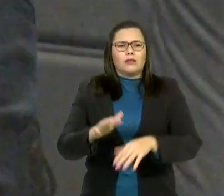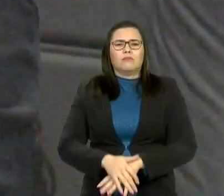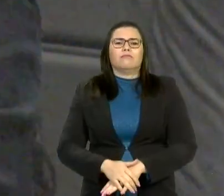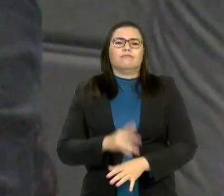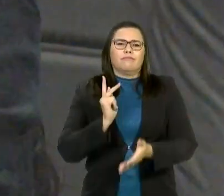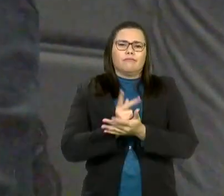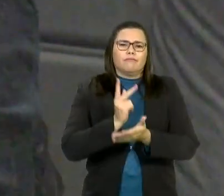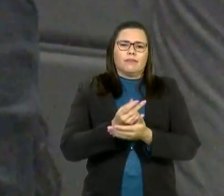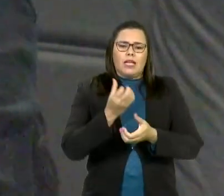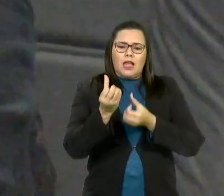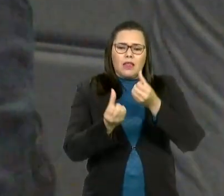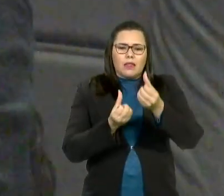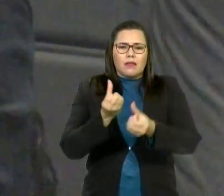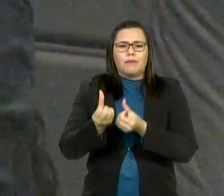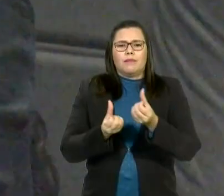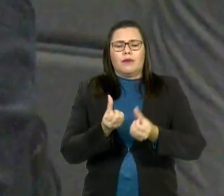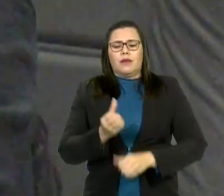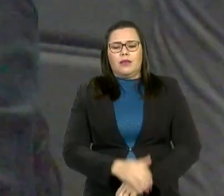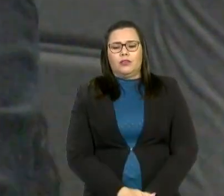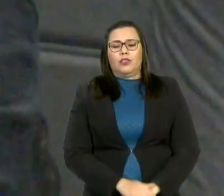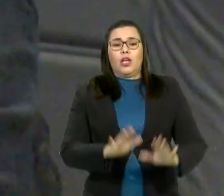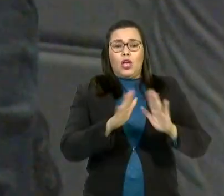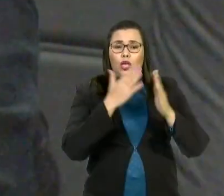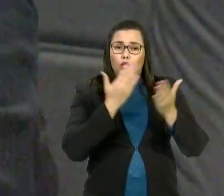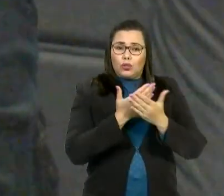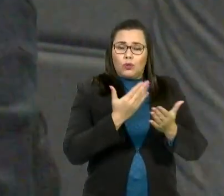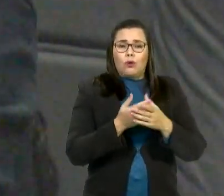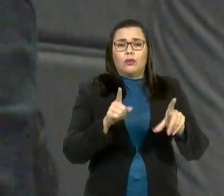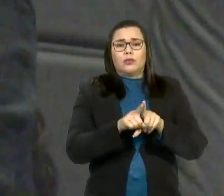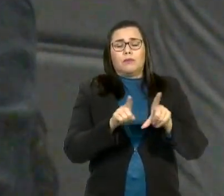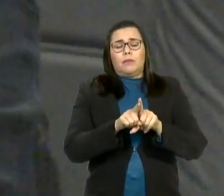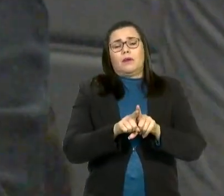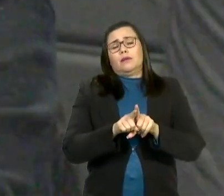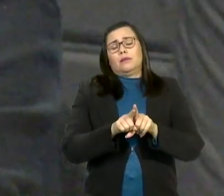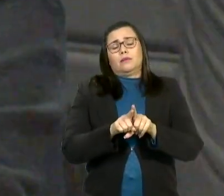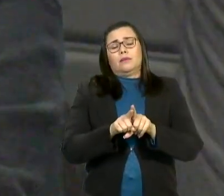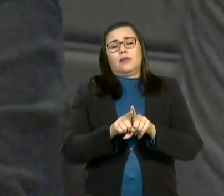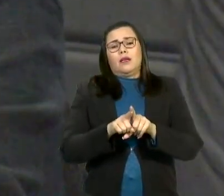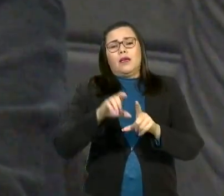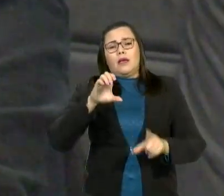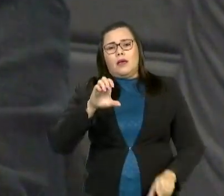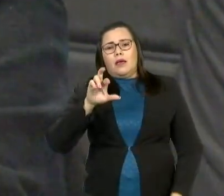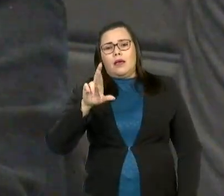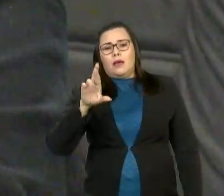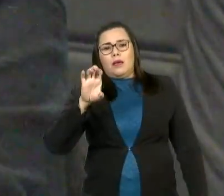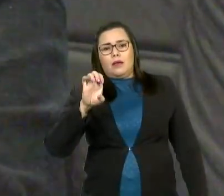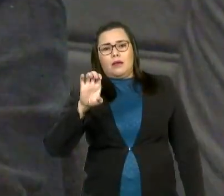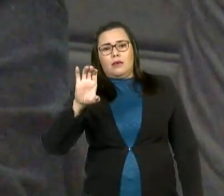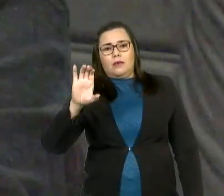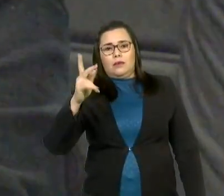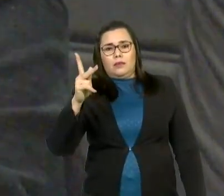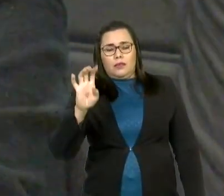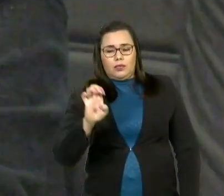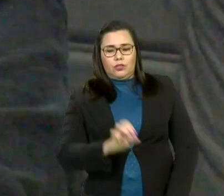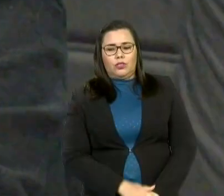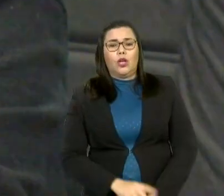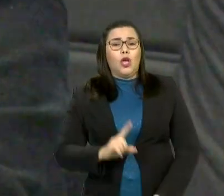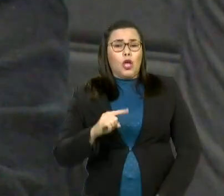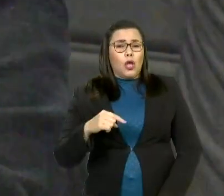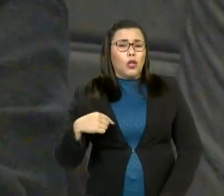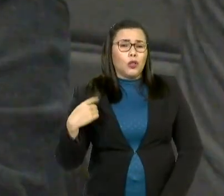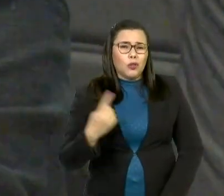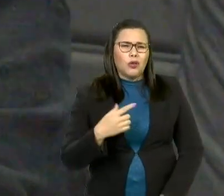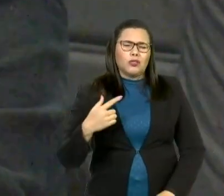semestre, escolas e creches. Foi uma luta grande junto ao Ministério da Educação, mas conseguimos